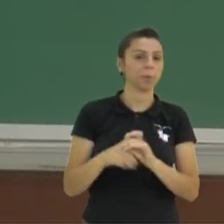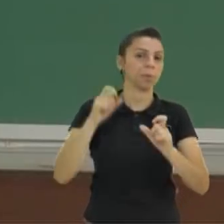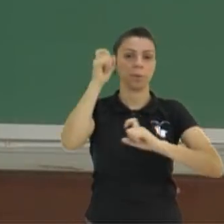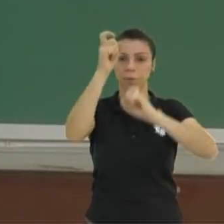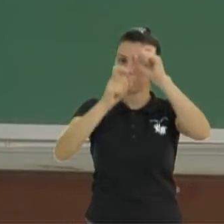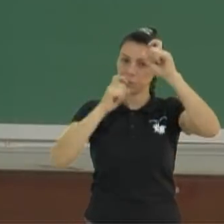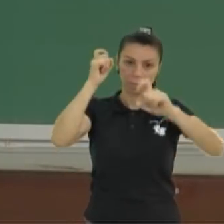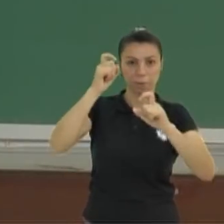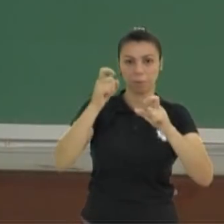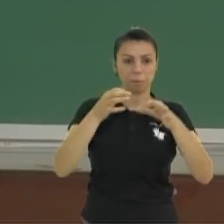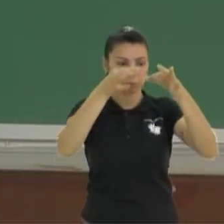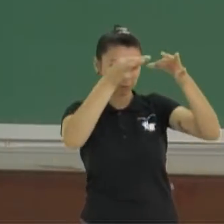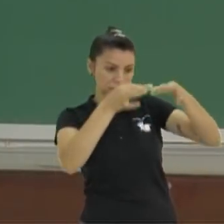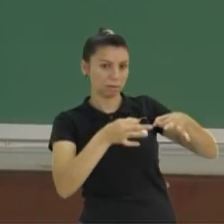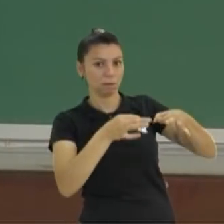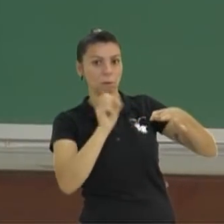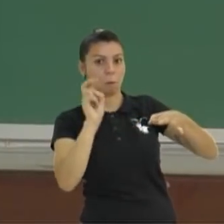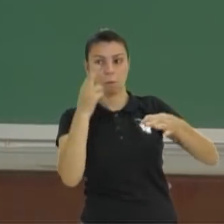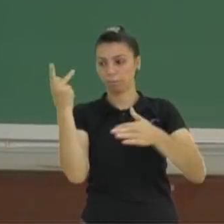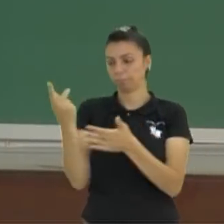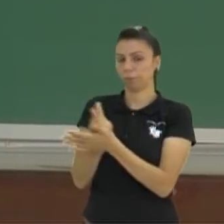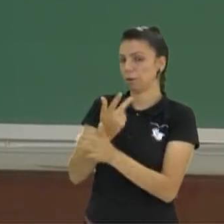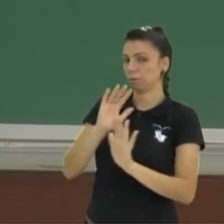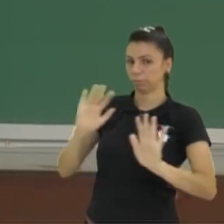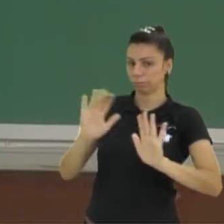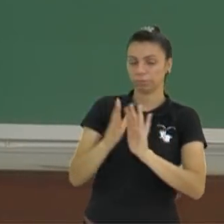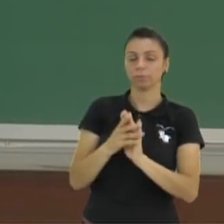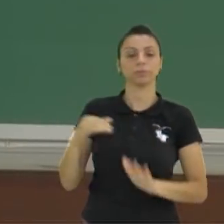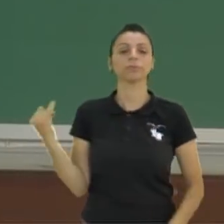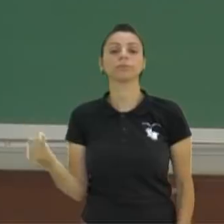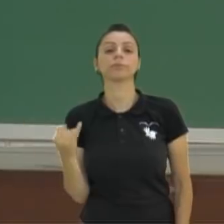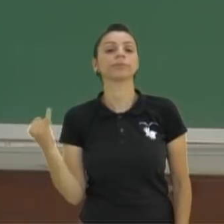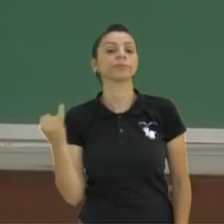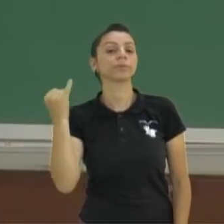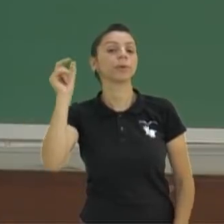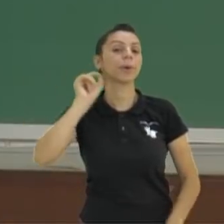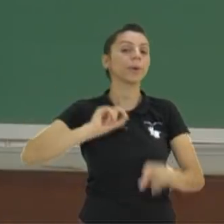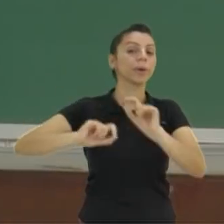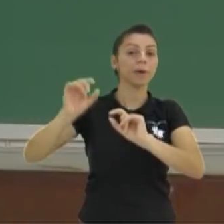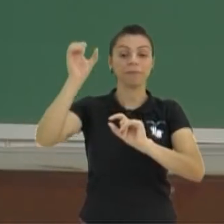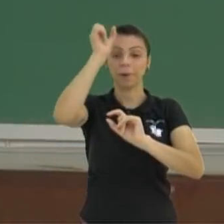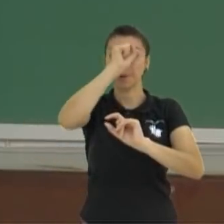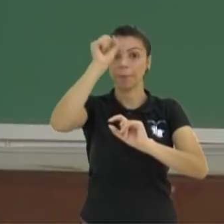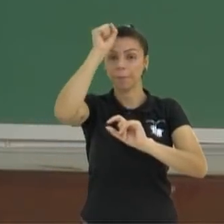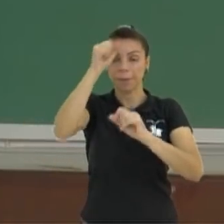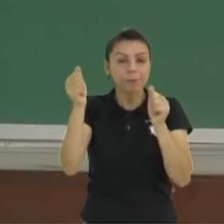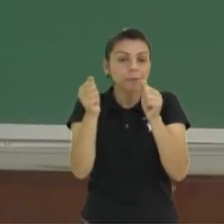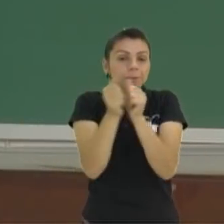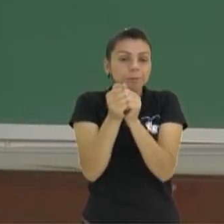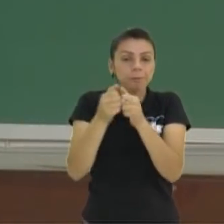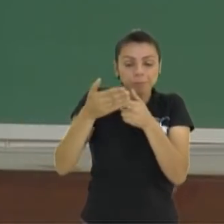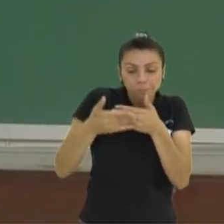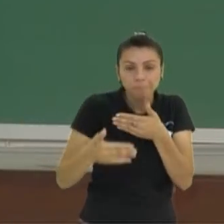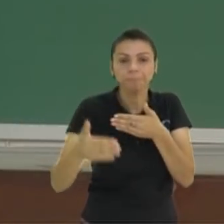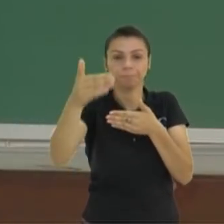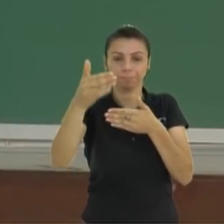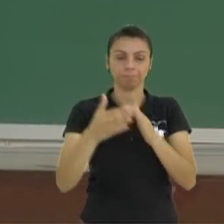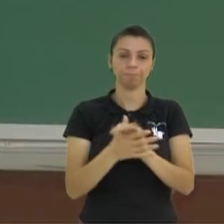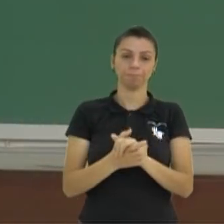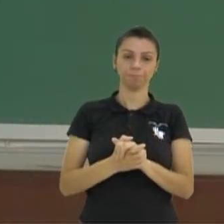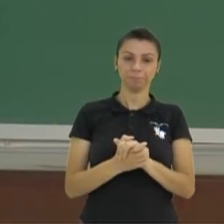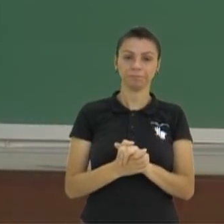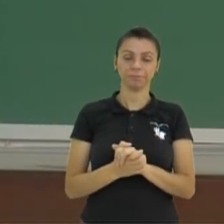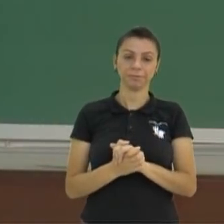com certo ou com errado. O mais importante é o que nós vamos aprender juntos no processo. Muito